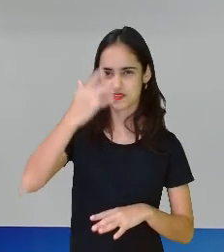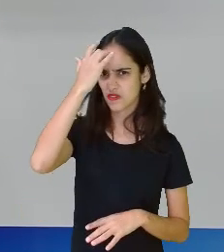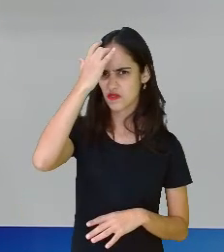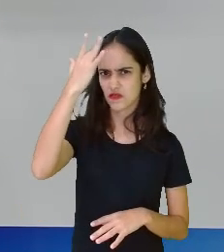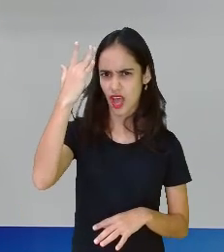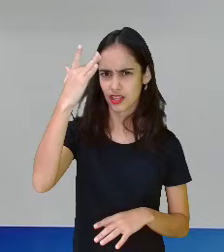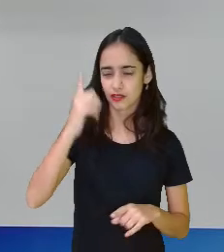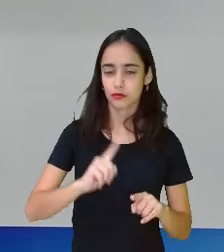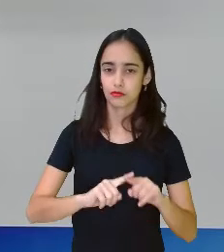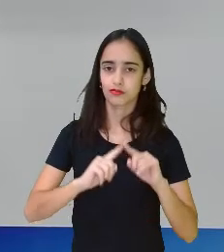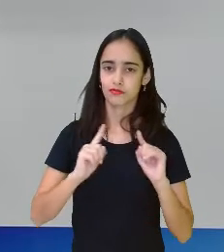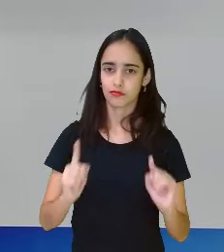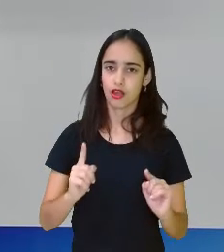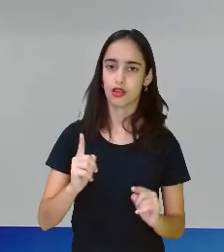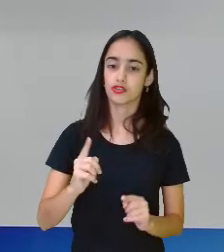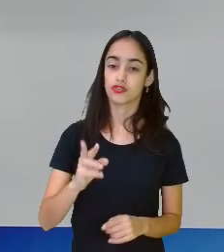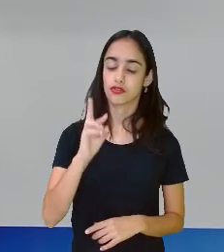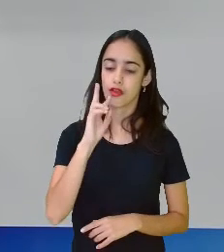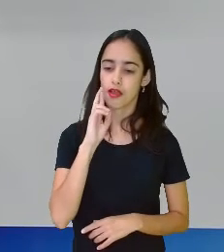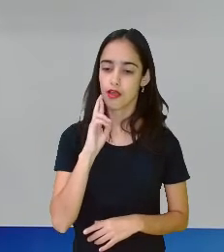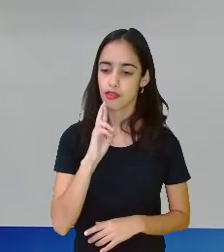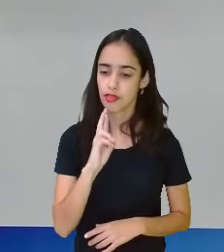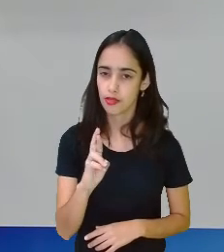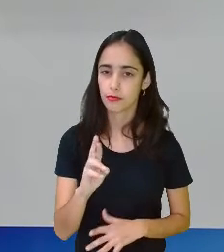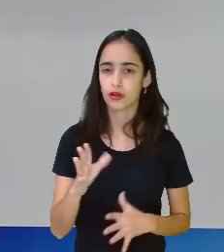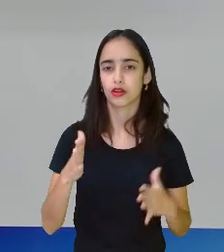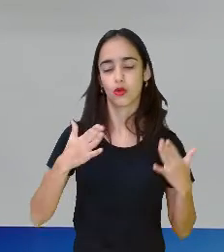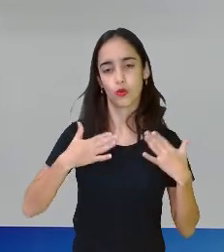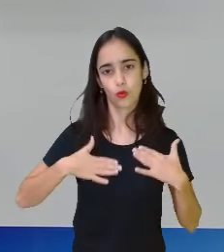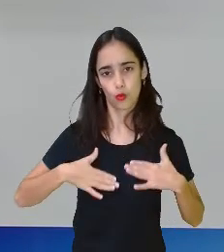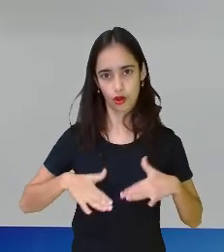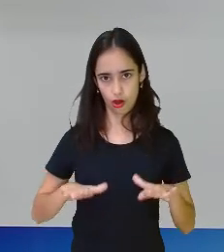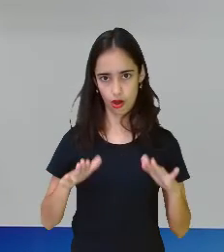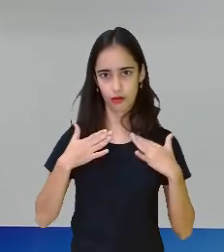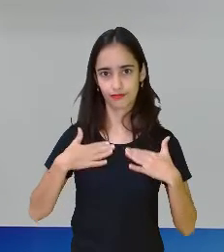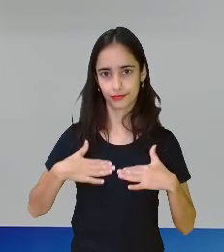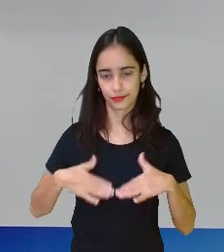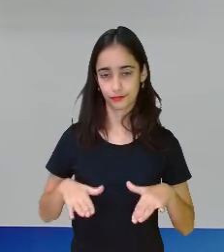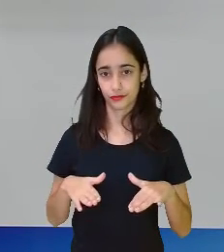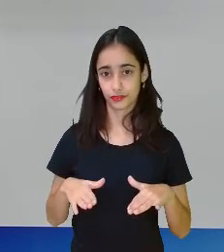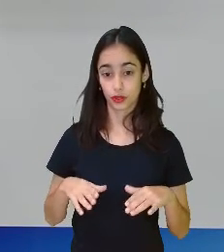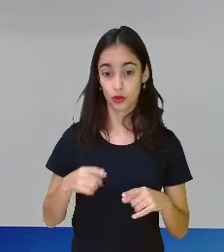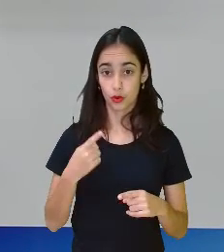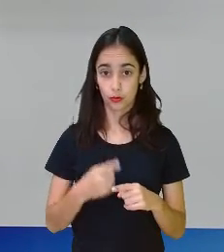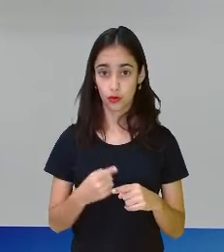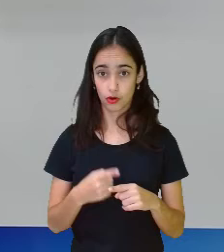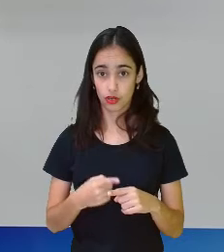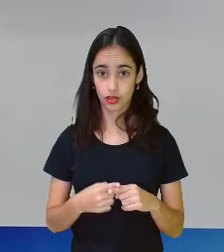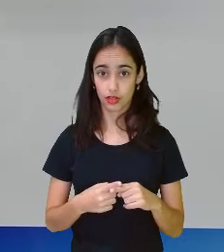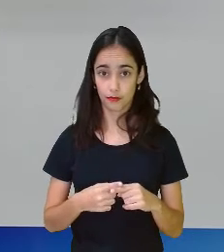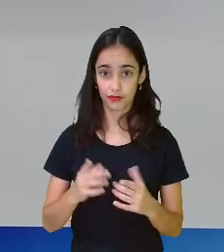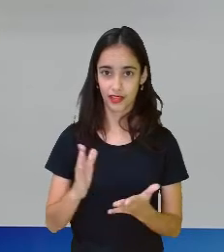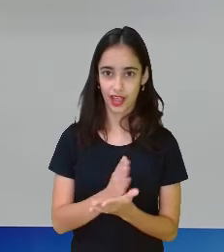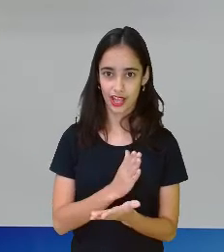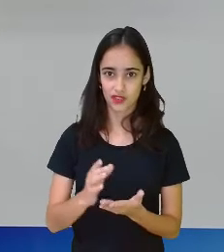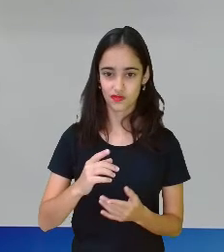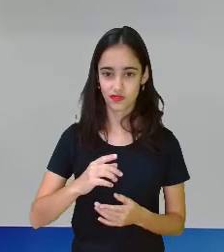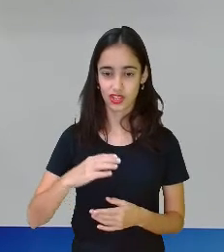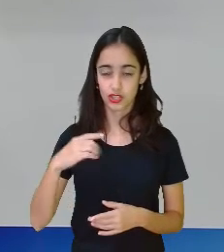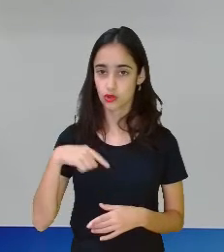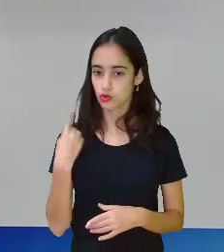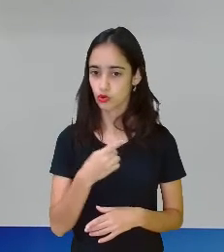nas operações, mas tenham calma, porque às vezes na pressa, por a gente saber